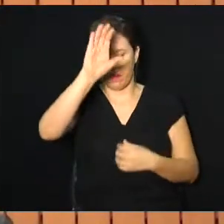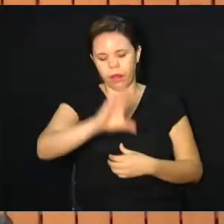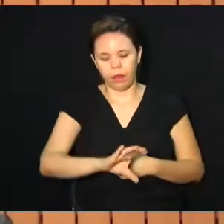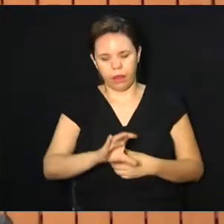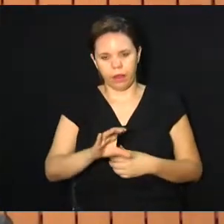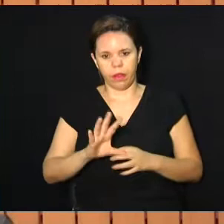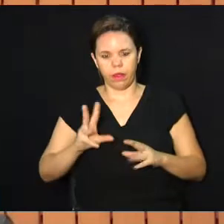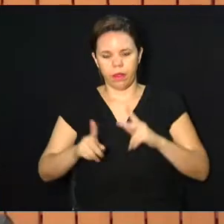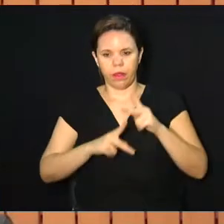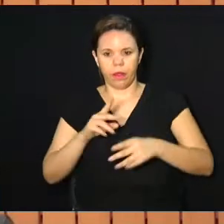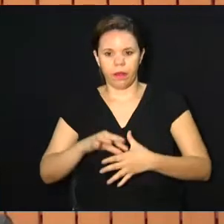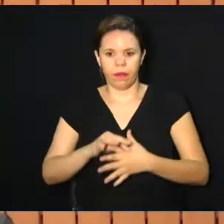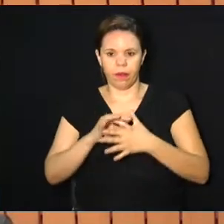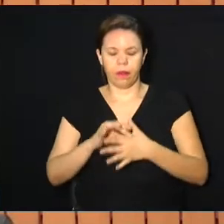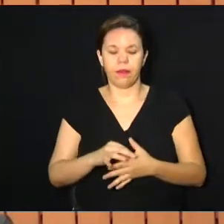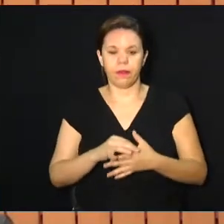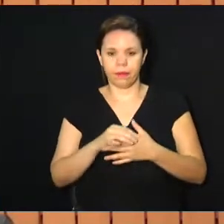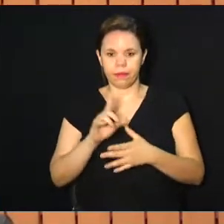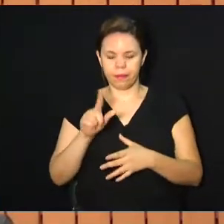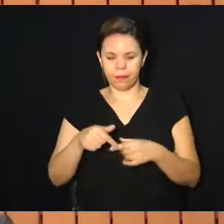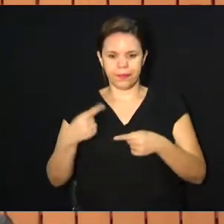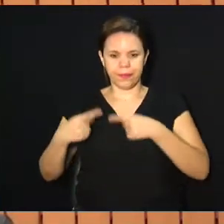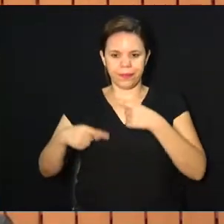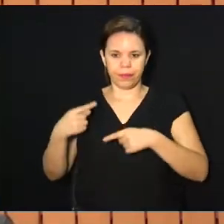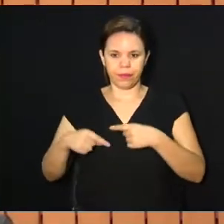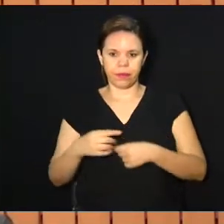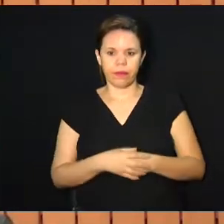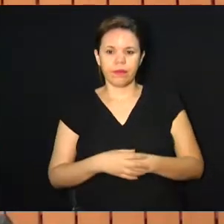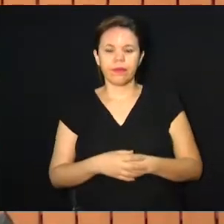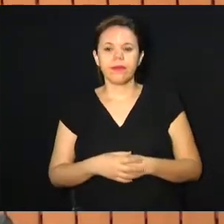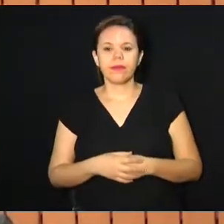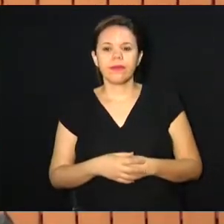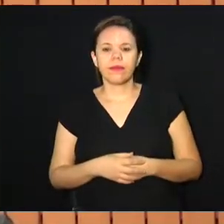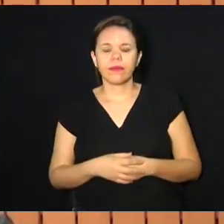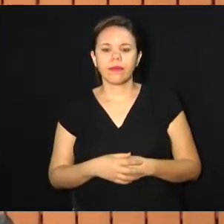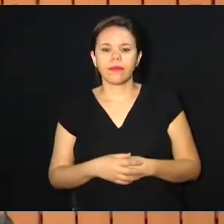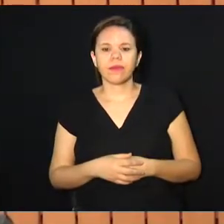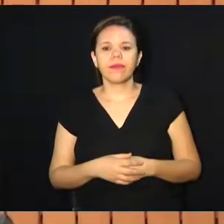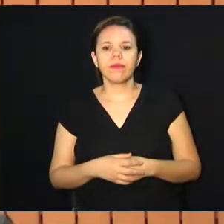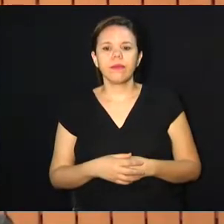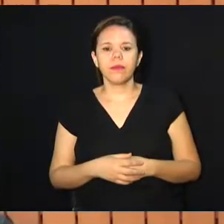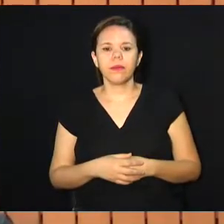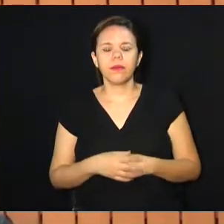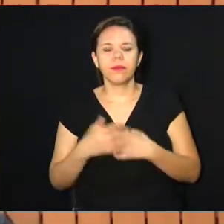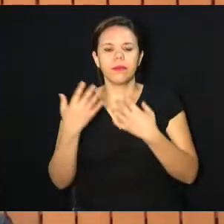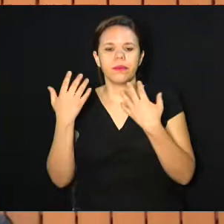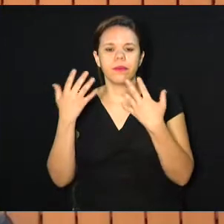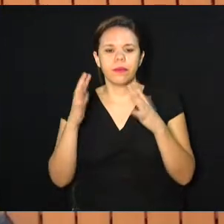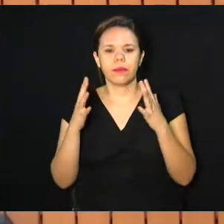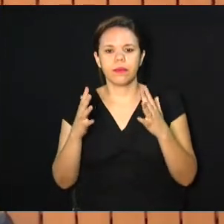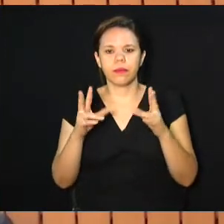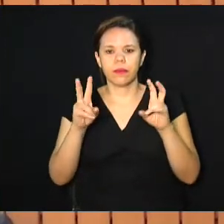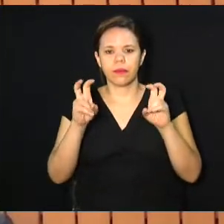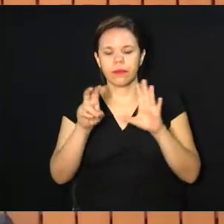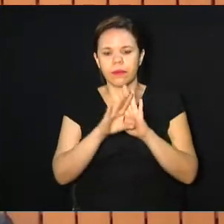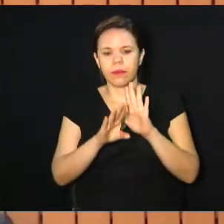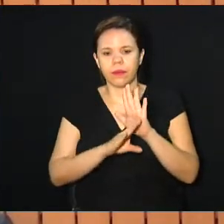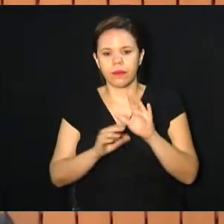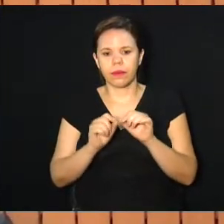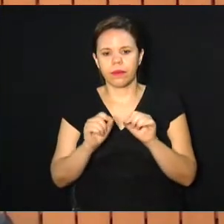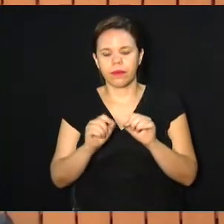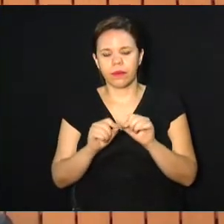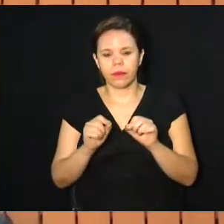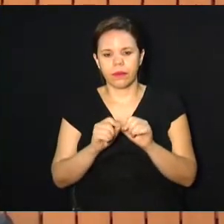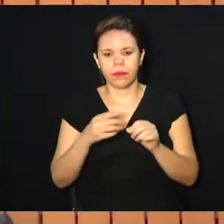entre lideranças, essa discussão, né, lideranças populares, eu digo. E parabenizar a minha Campinas também, que tem feito um debate